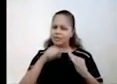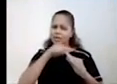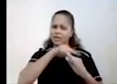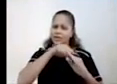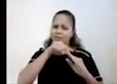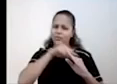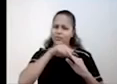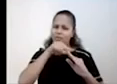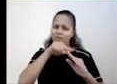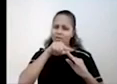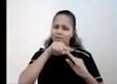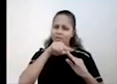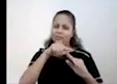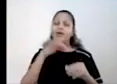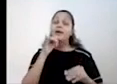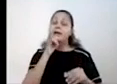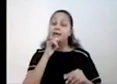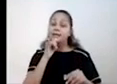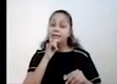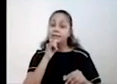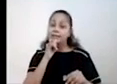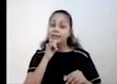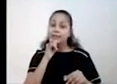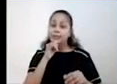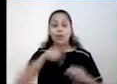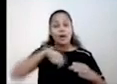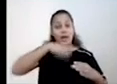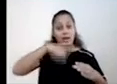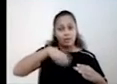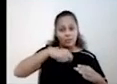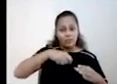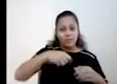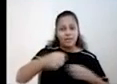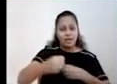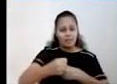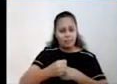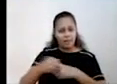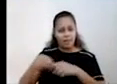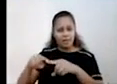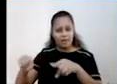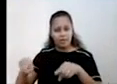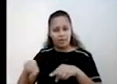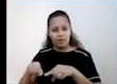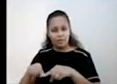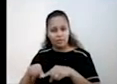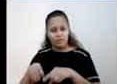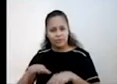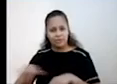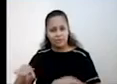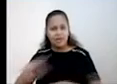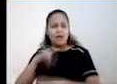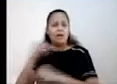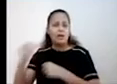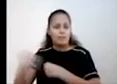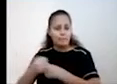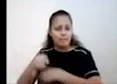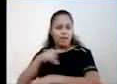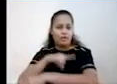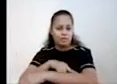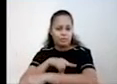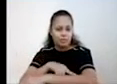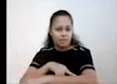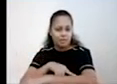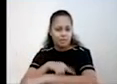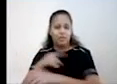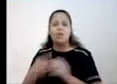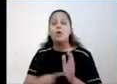cômodos da casa na posição de cada um. Exemplo: a cozinha perto da sala, o quarto perto do banheiro, se for o caso.